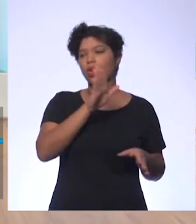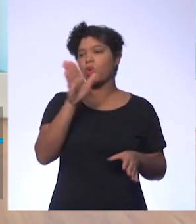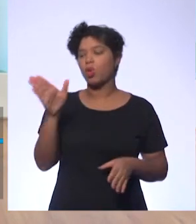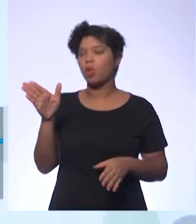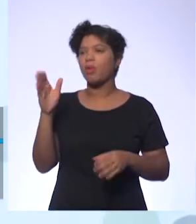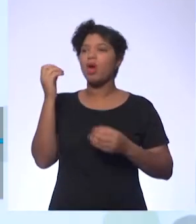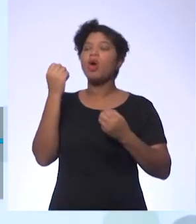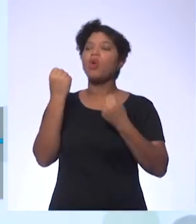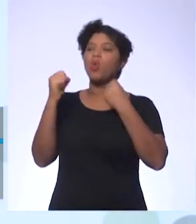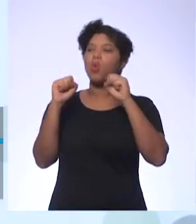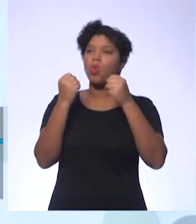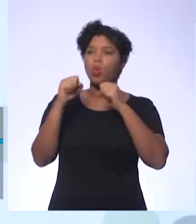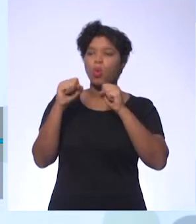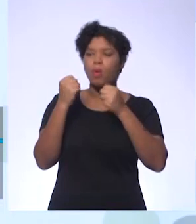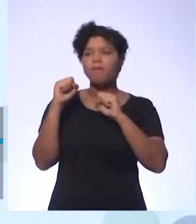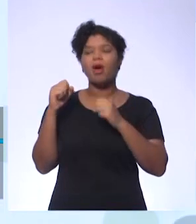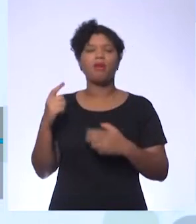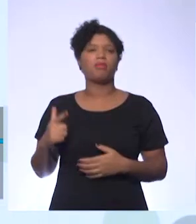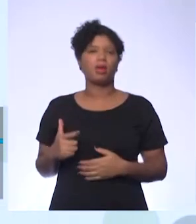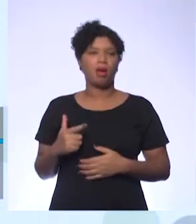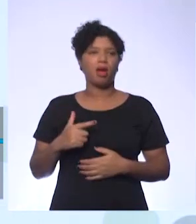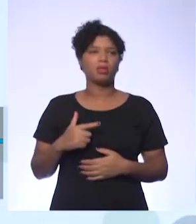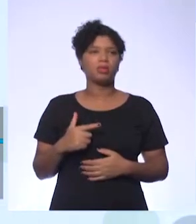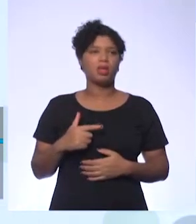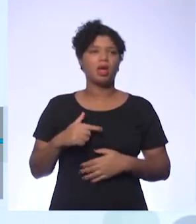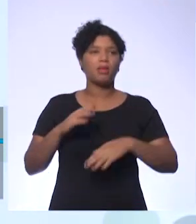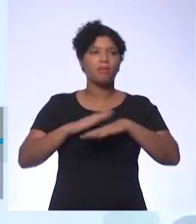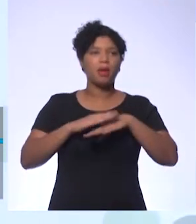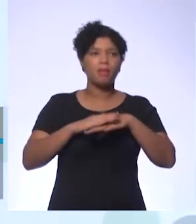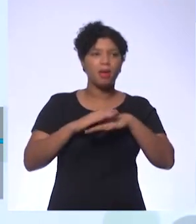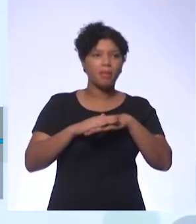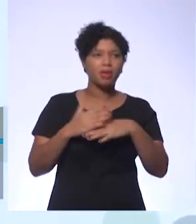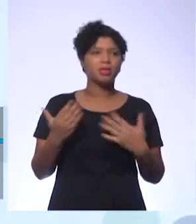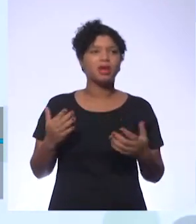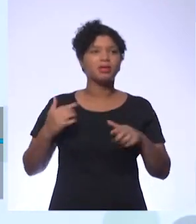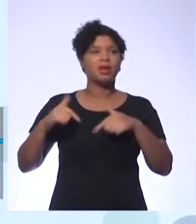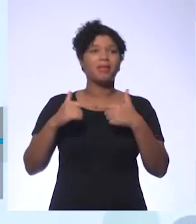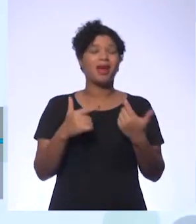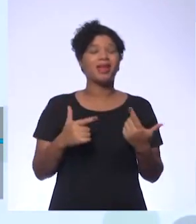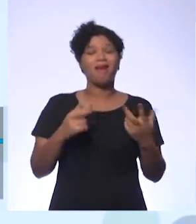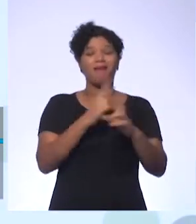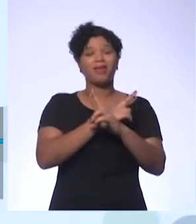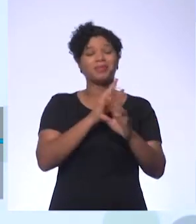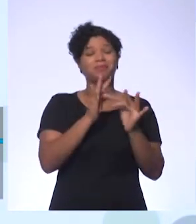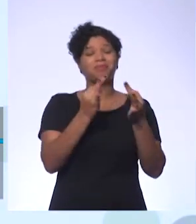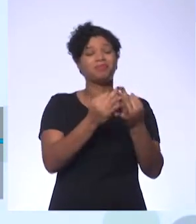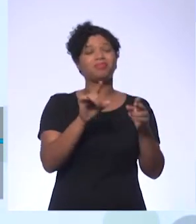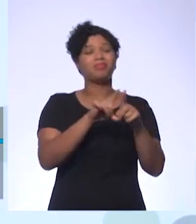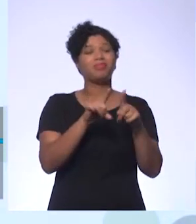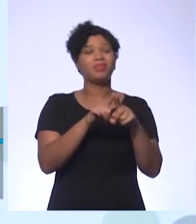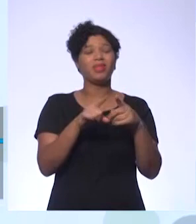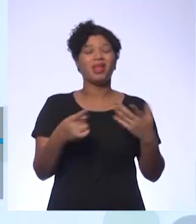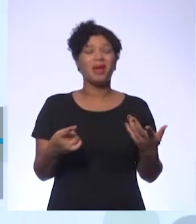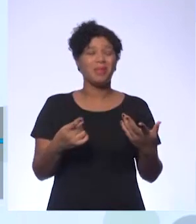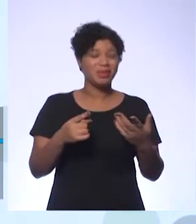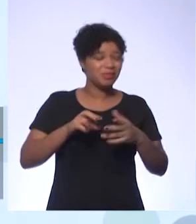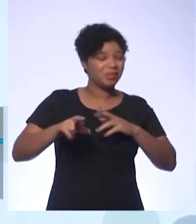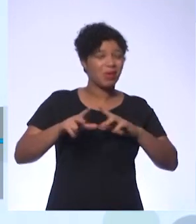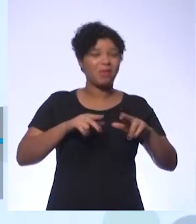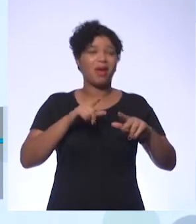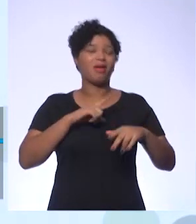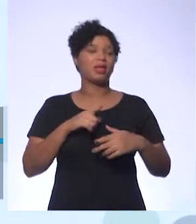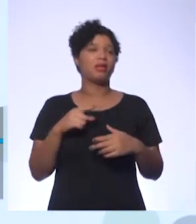uma fábrica. Então, até as relações familiares elas são abaladas nesse contexto. Por isso que, quando em história nós